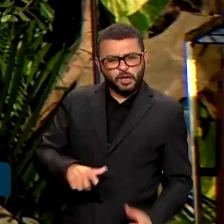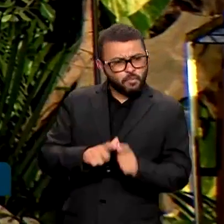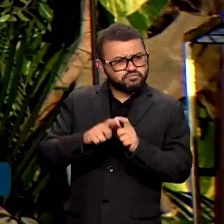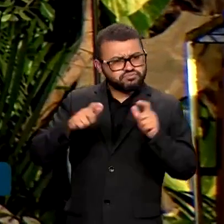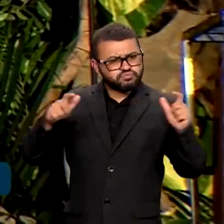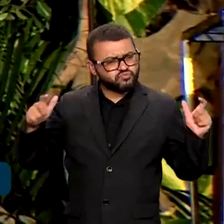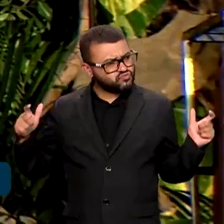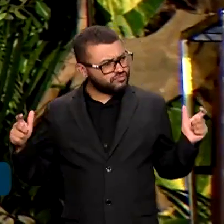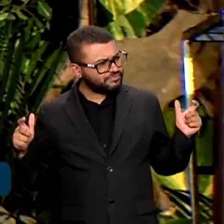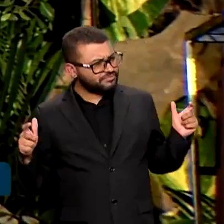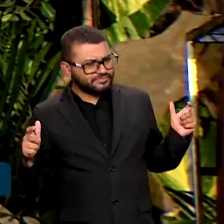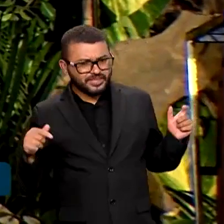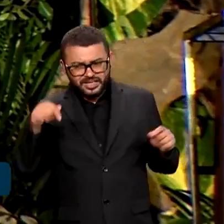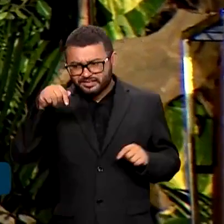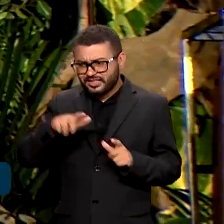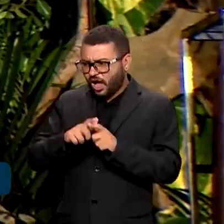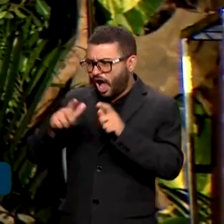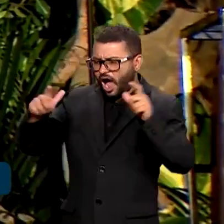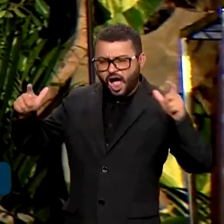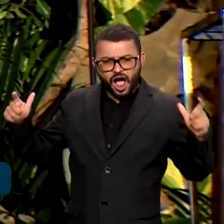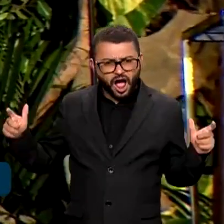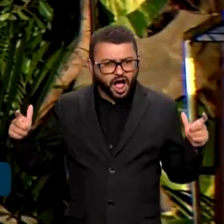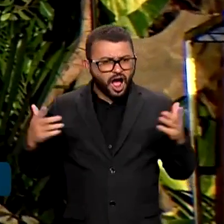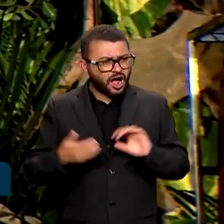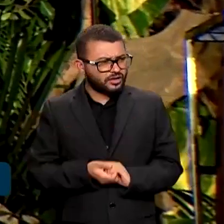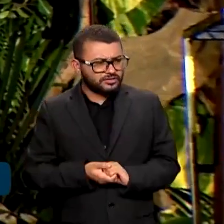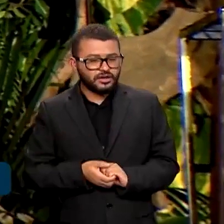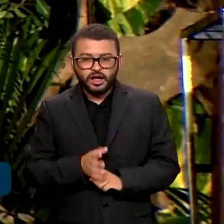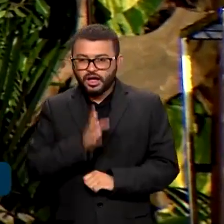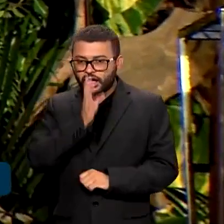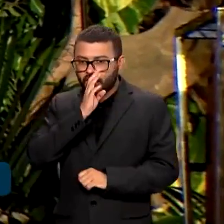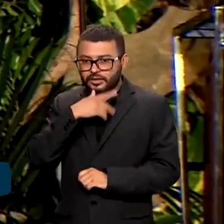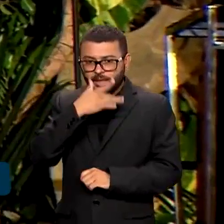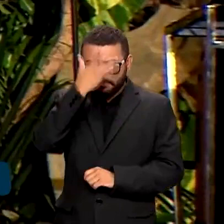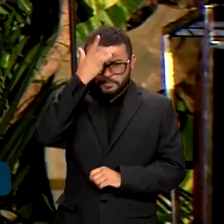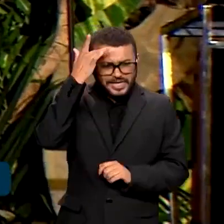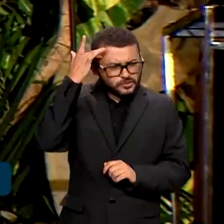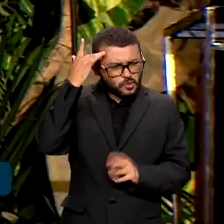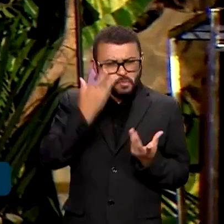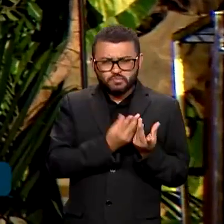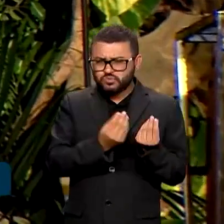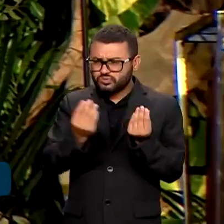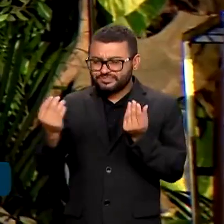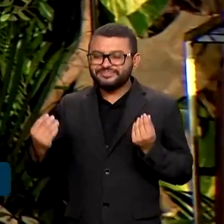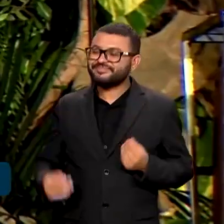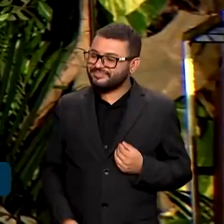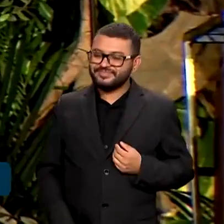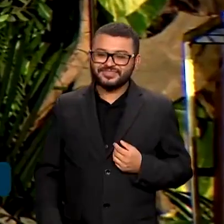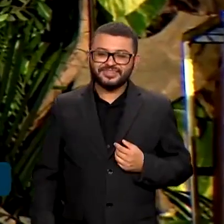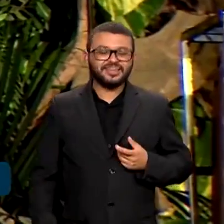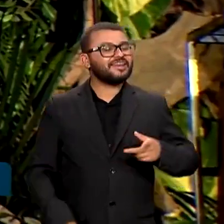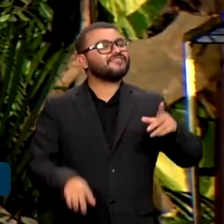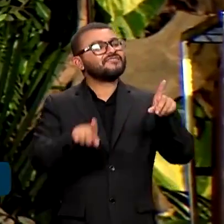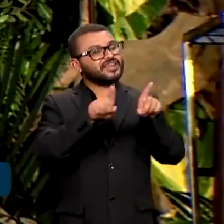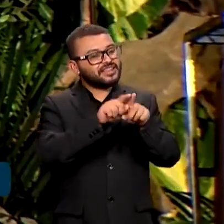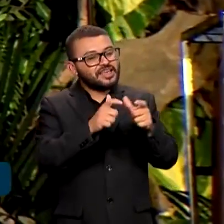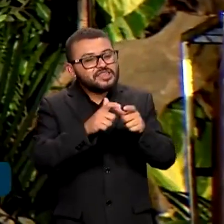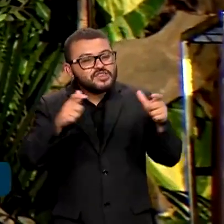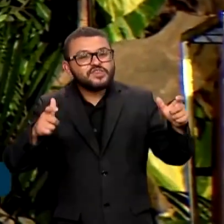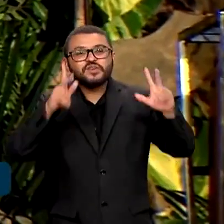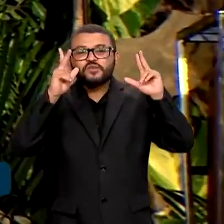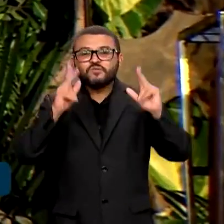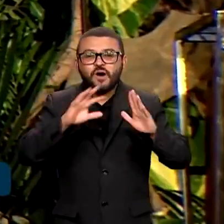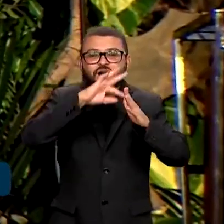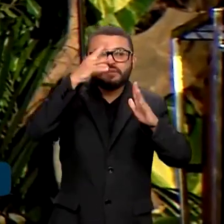grande. Isso está gigante, tem muita gente. Eu disse, está do tamanho da